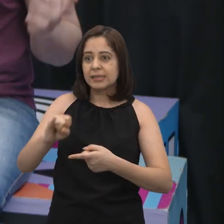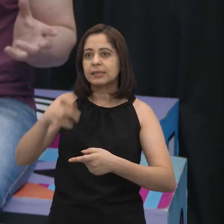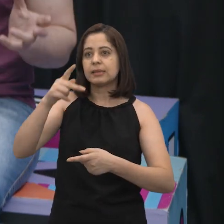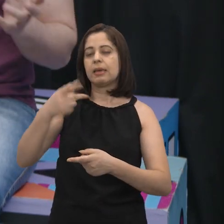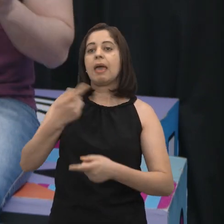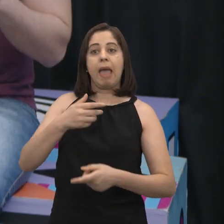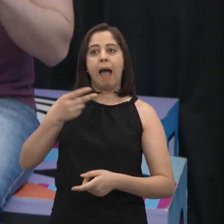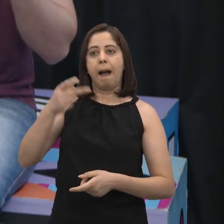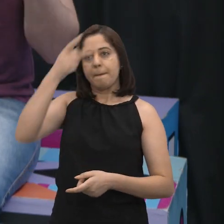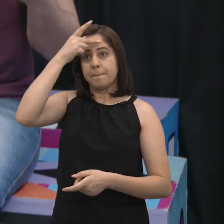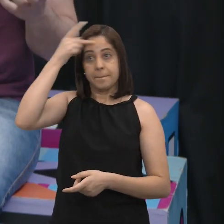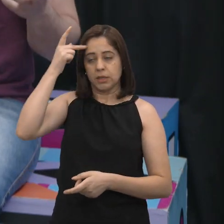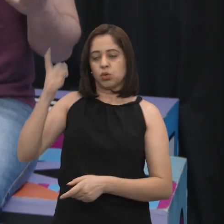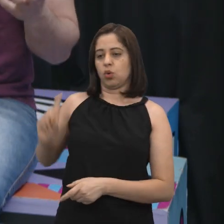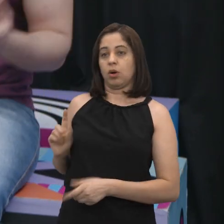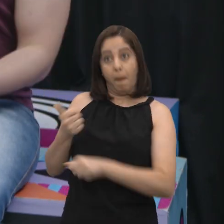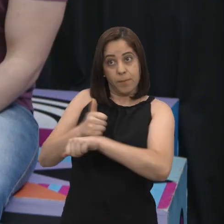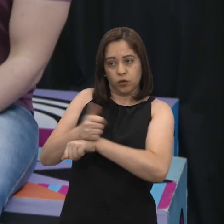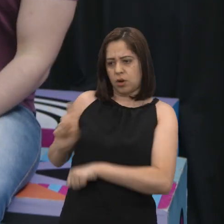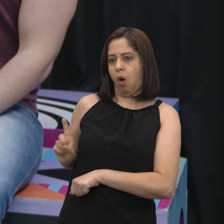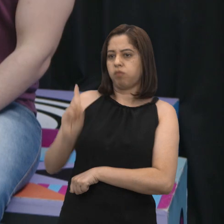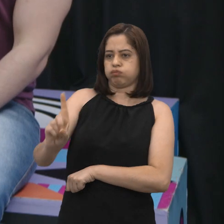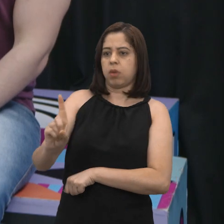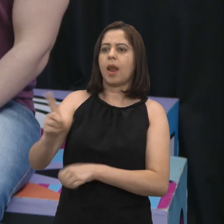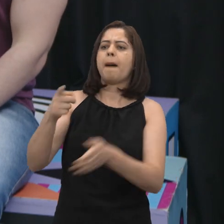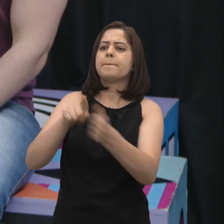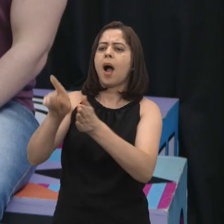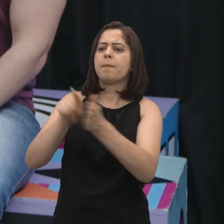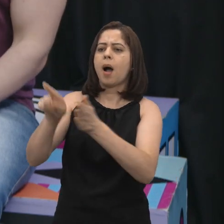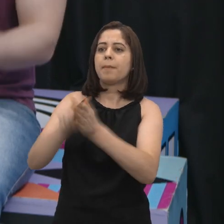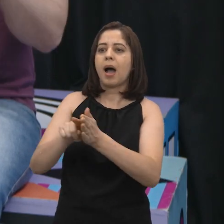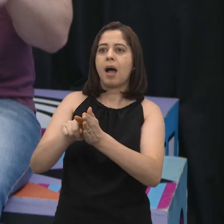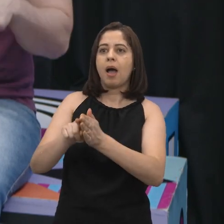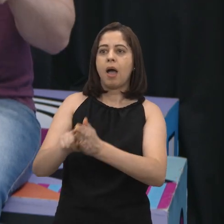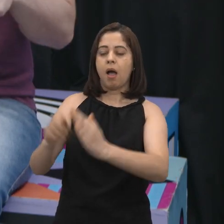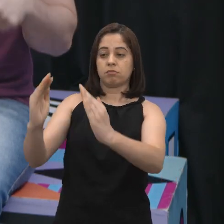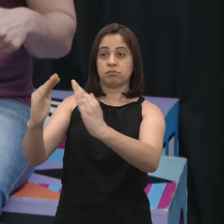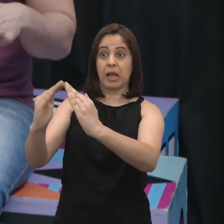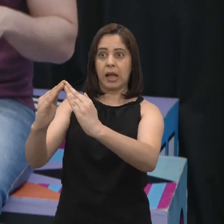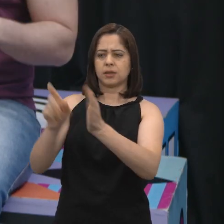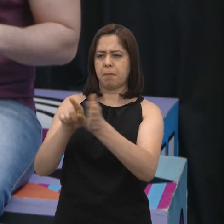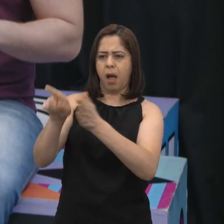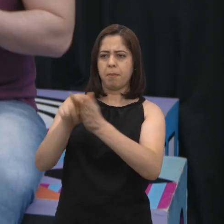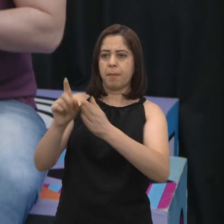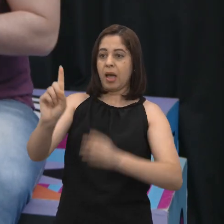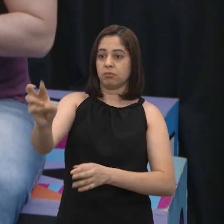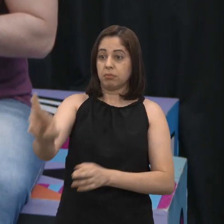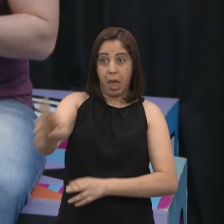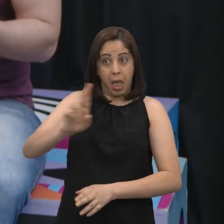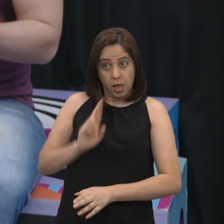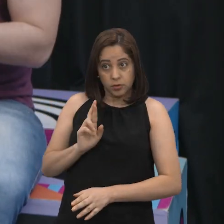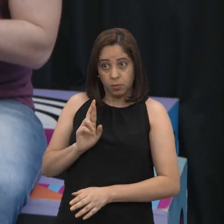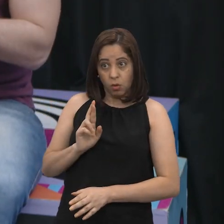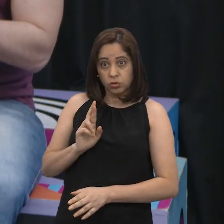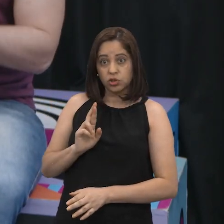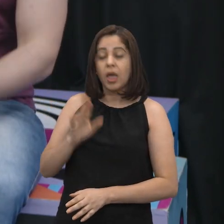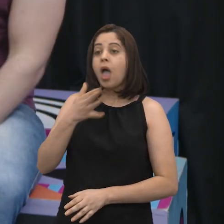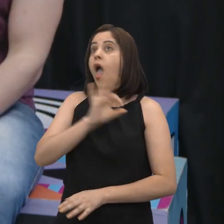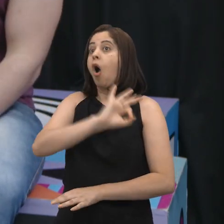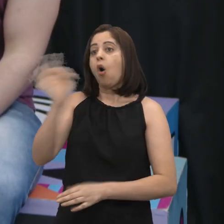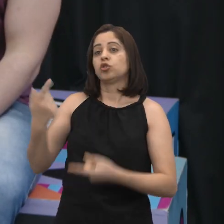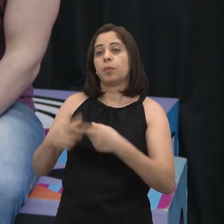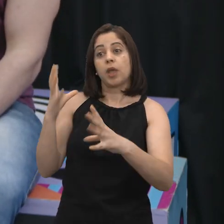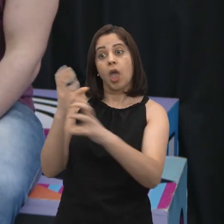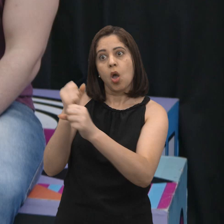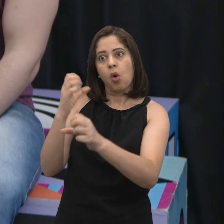panorama geral de toda uma população, e não é de uma população distante, é de repente aqui da nossa cidade, do nosso bairro, nosso vizinho. Bom, enfim, pessoal, vou